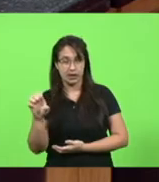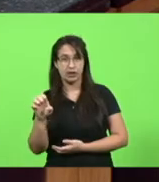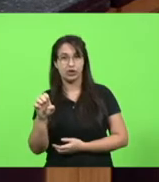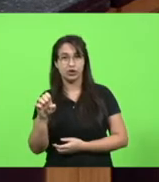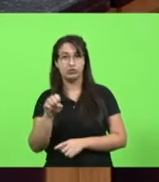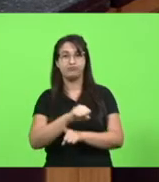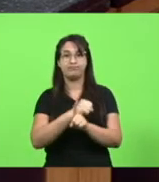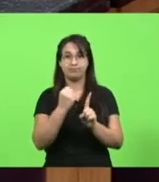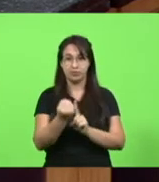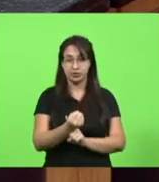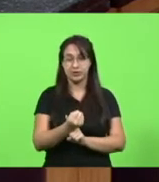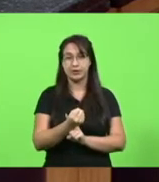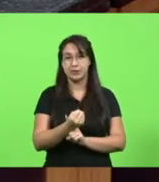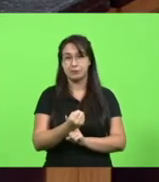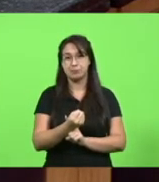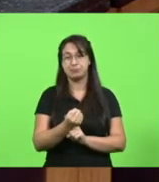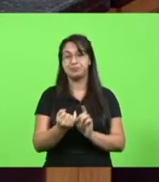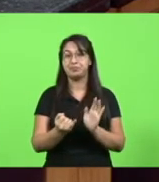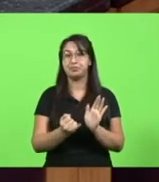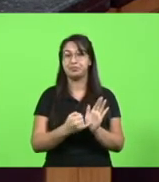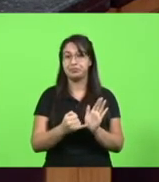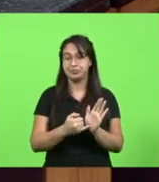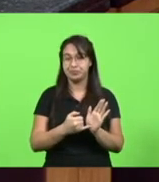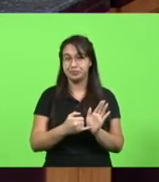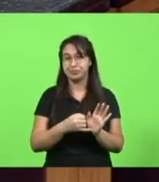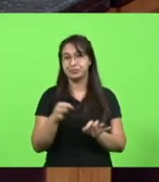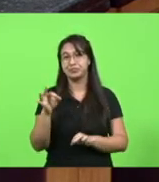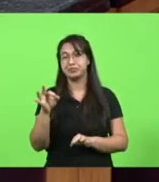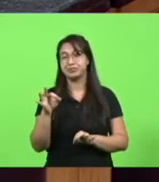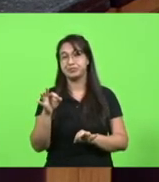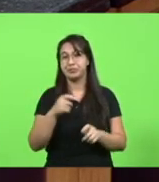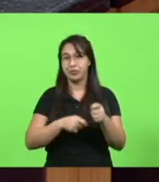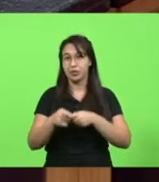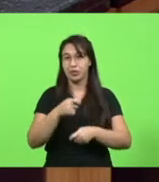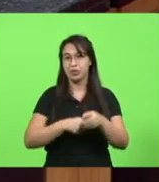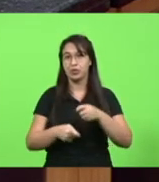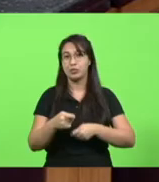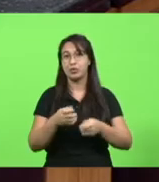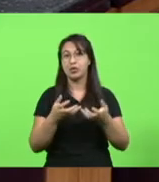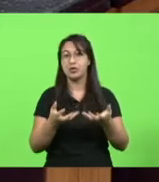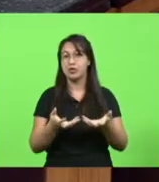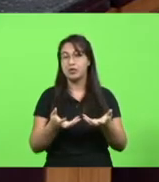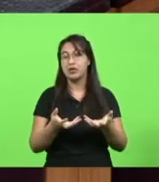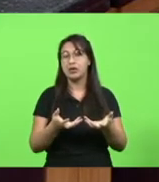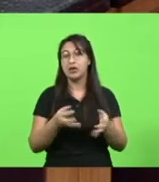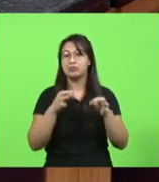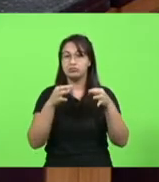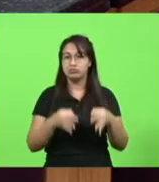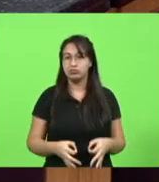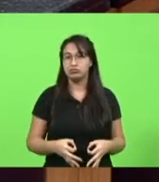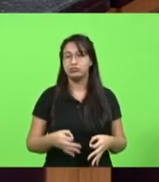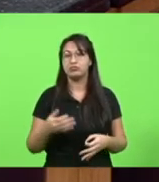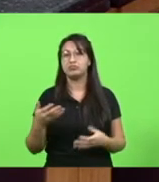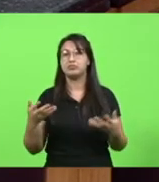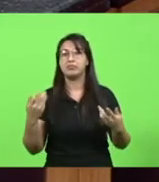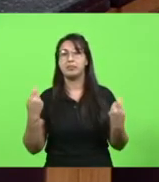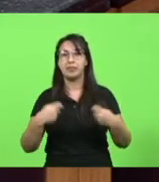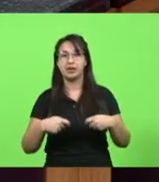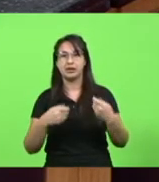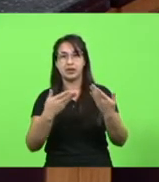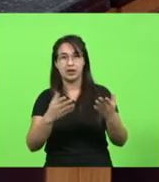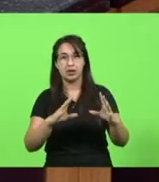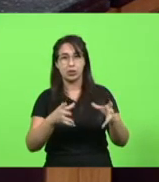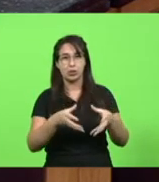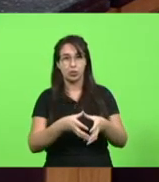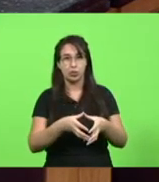a tributação nessa atividade econômica. Precisamos buscar os incentivos justos e necessários para o setor carbonífero,